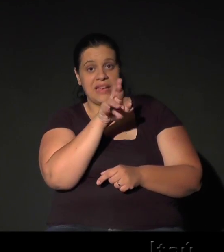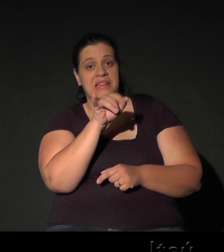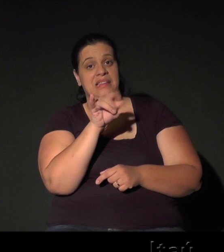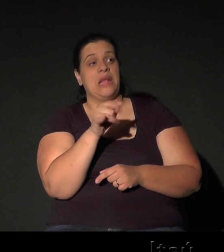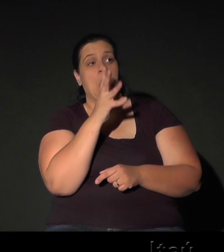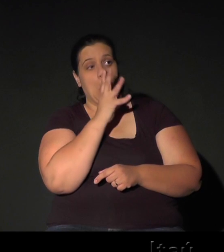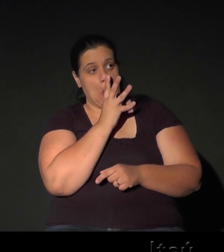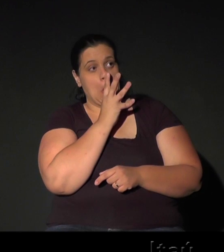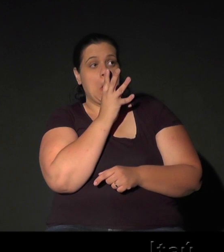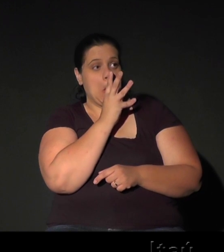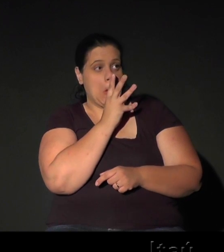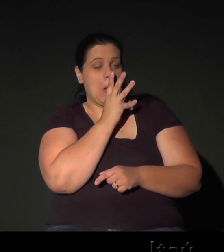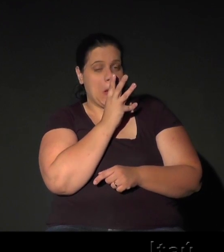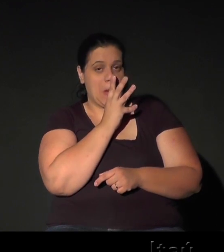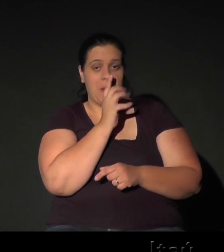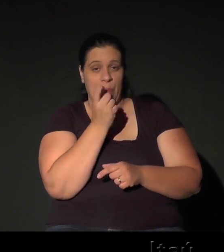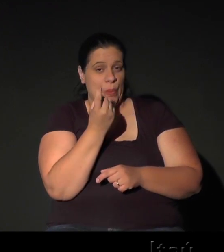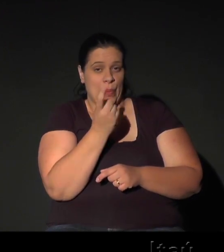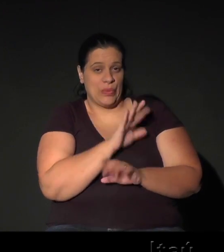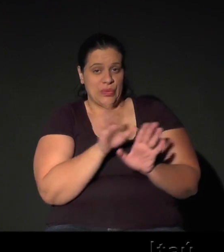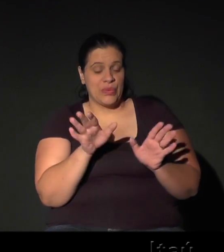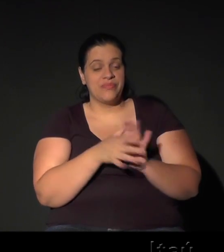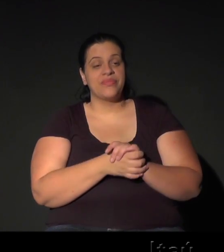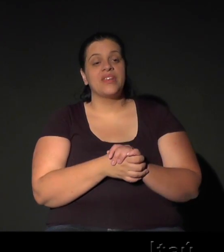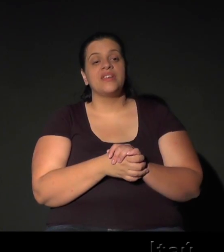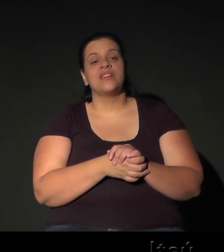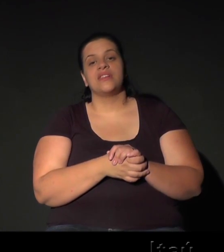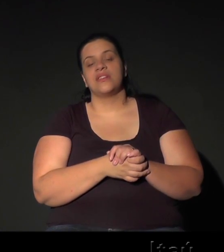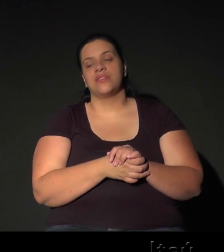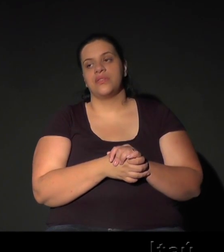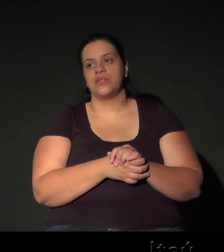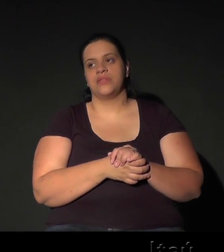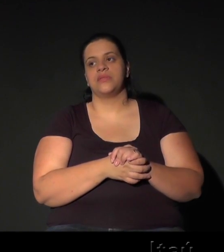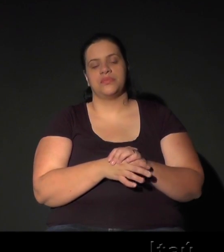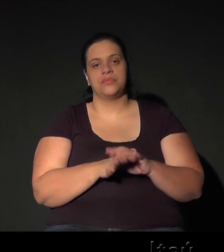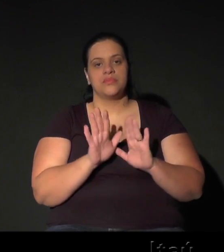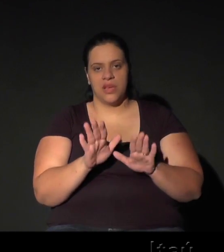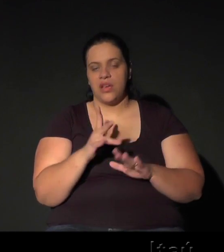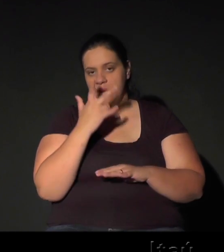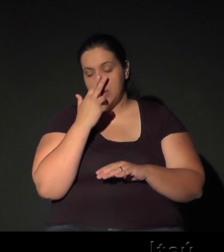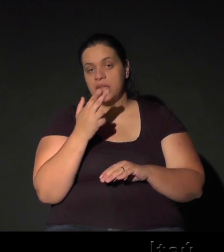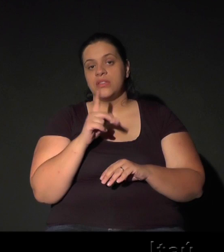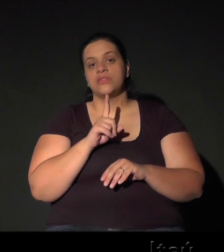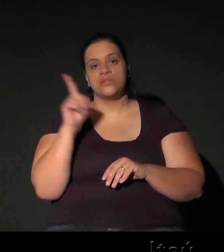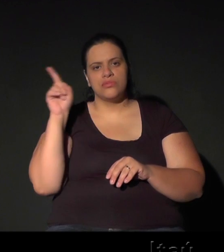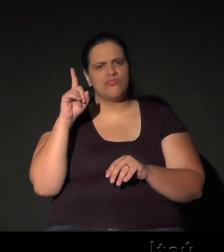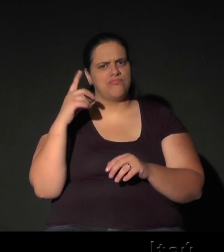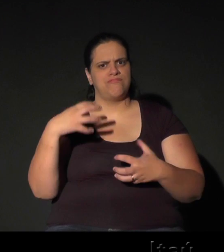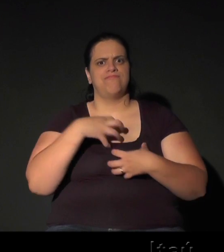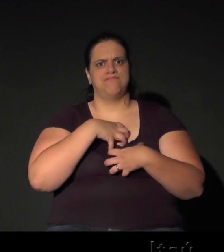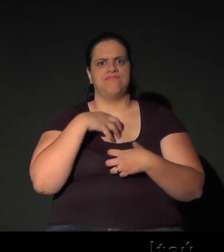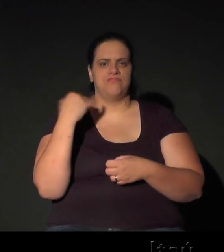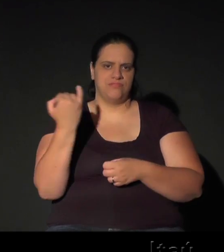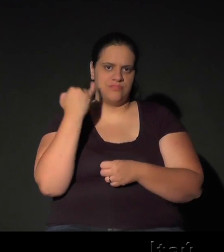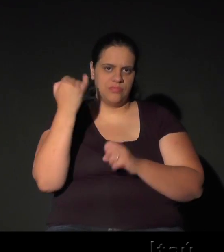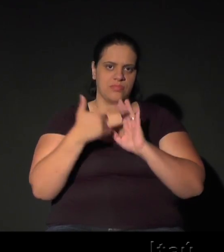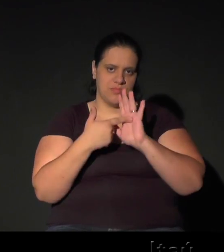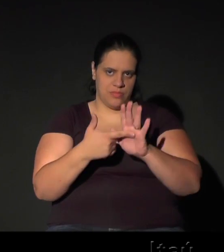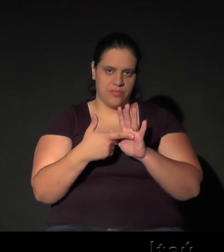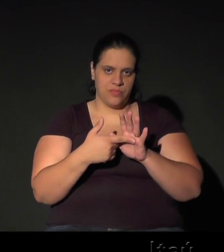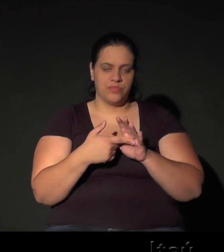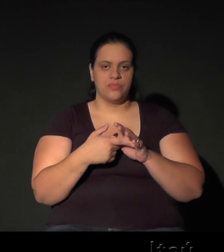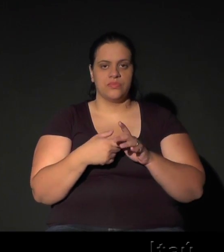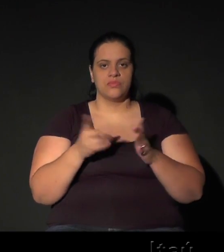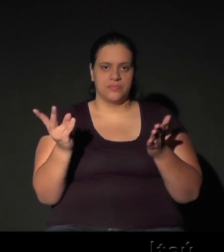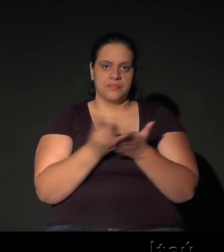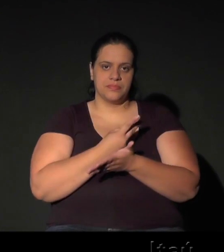Eh eh enfim né Eu acho que isso foi muito impactante essa essa questão quando